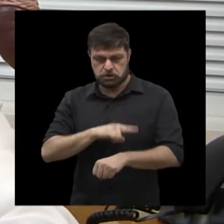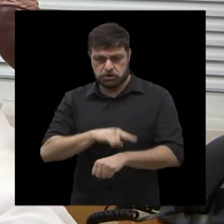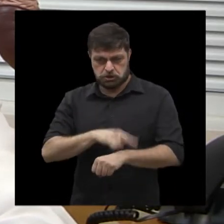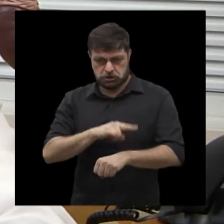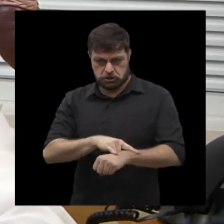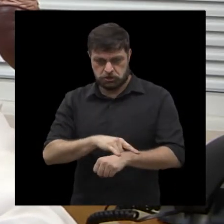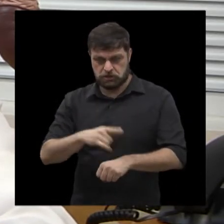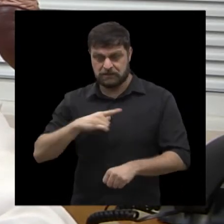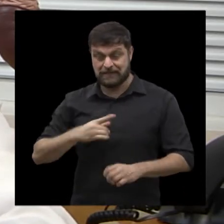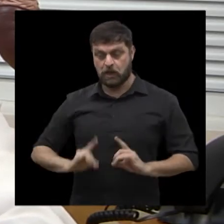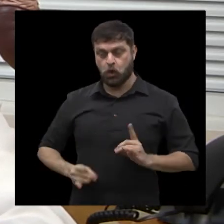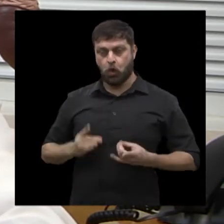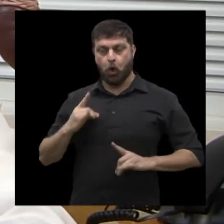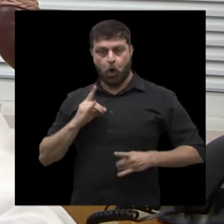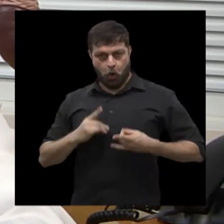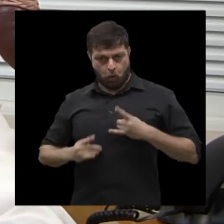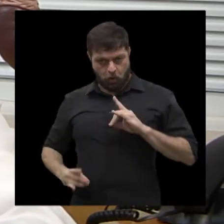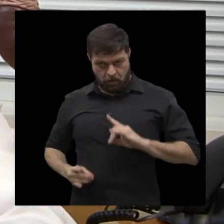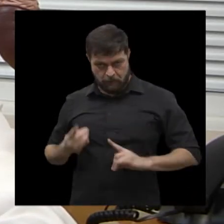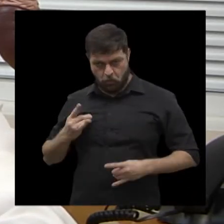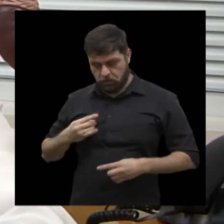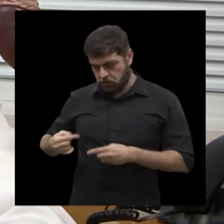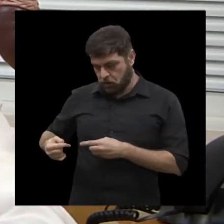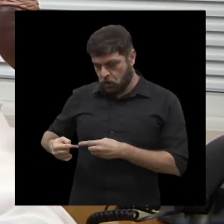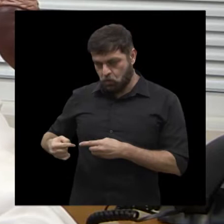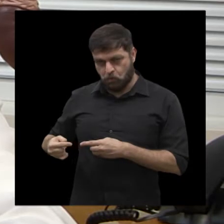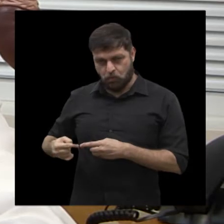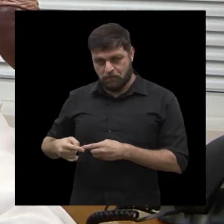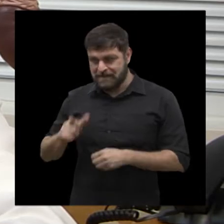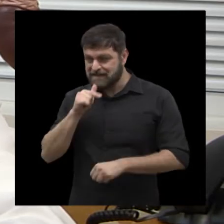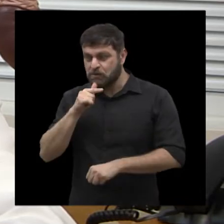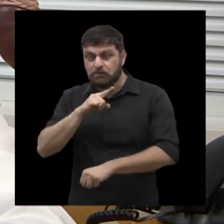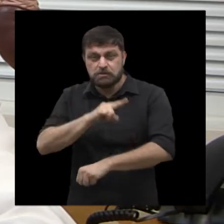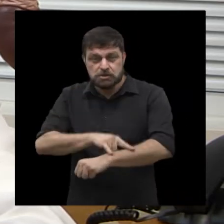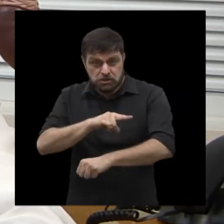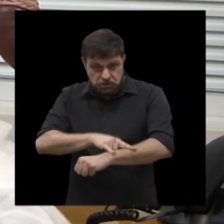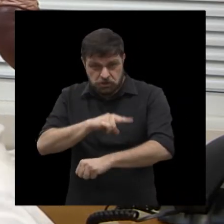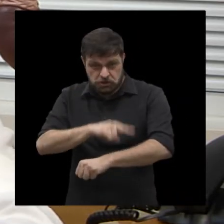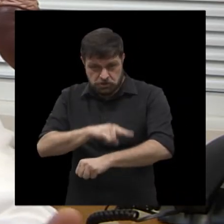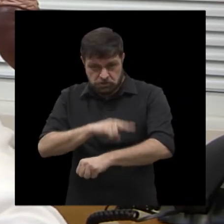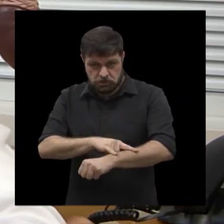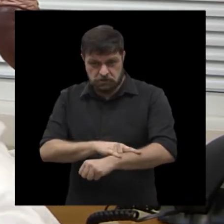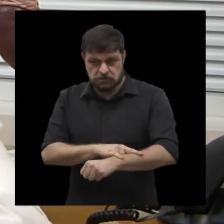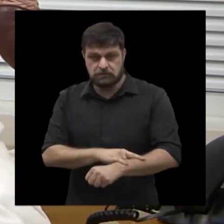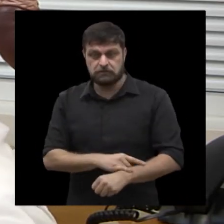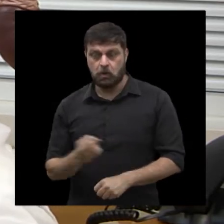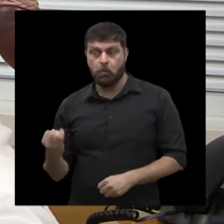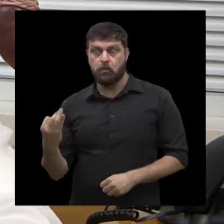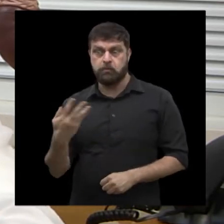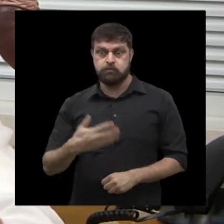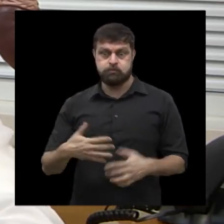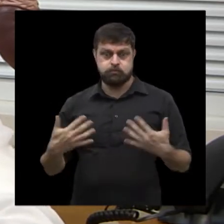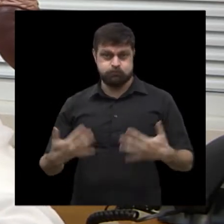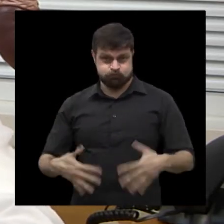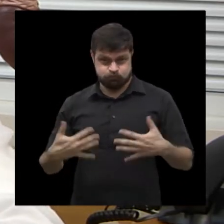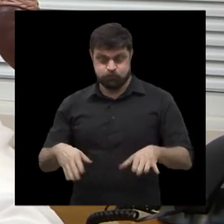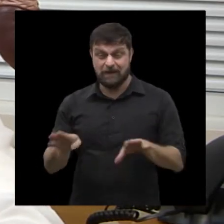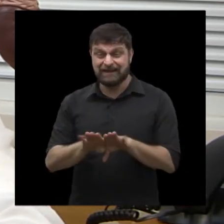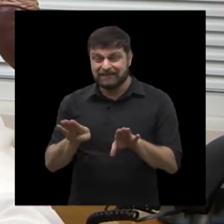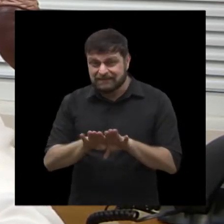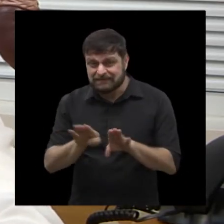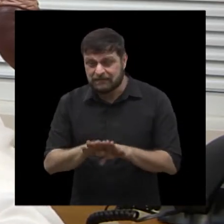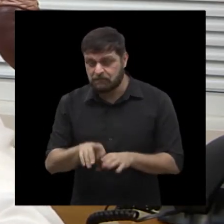um hormônio que ele produz que está relacionado à quantidade de xixi que a pessoa faz. E por outro lado, ela